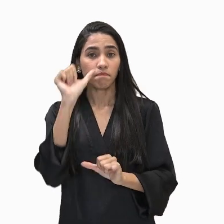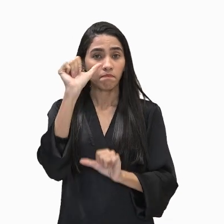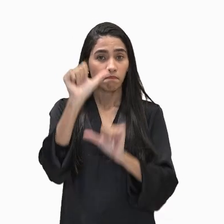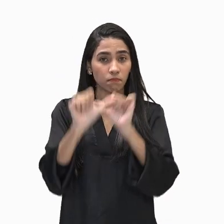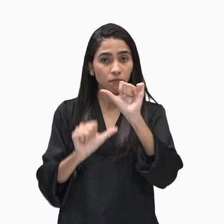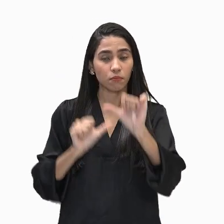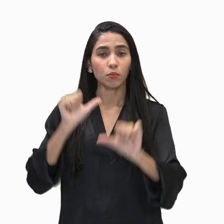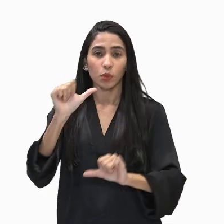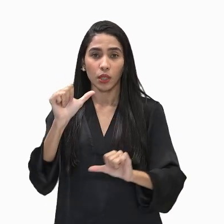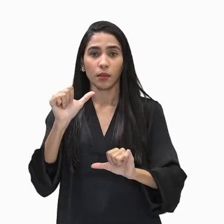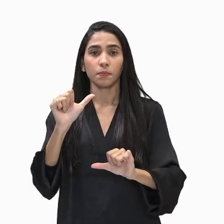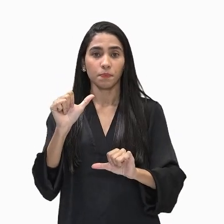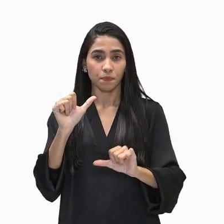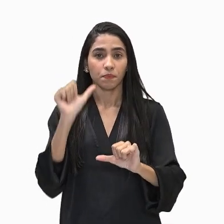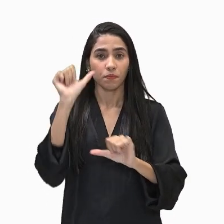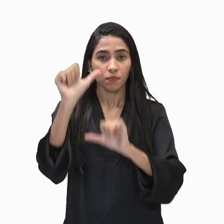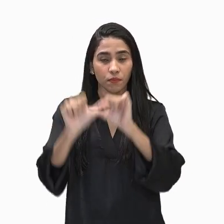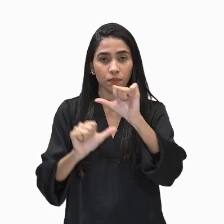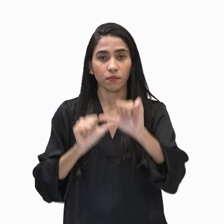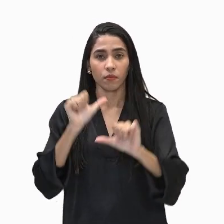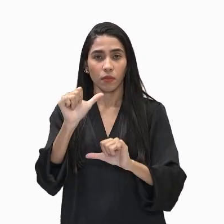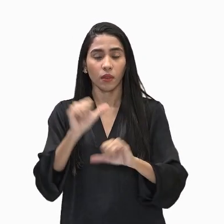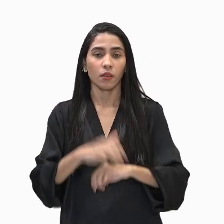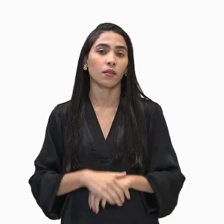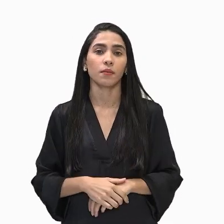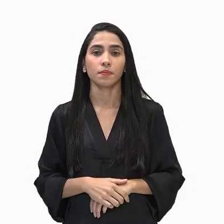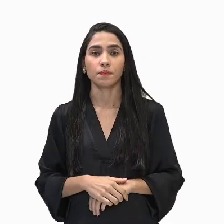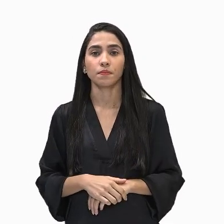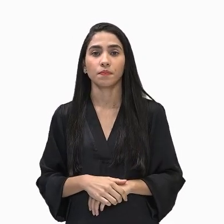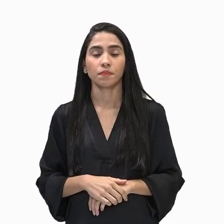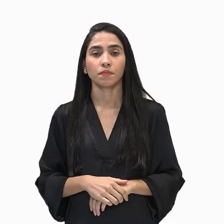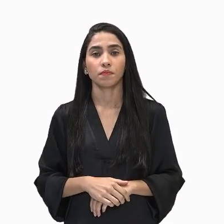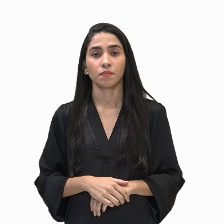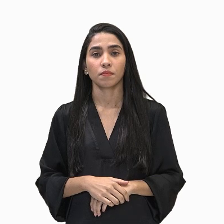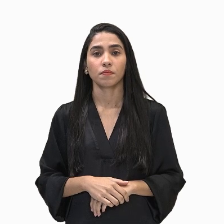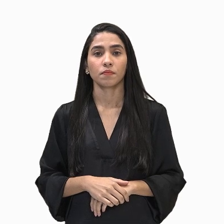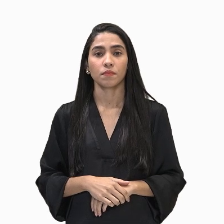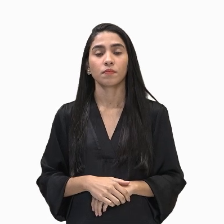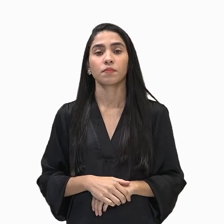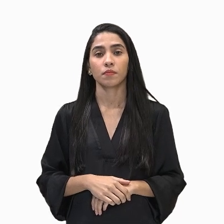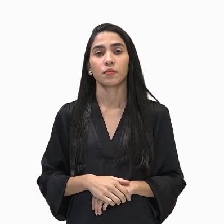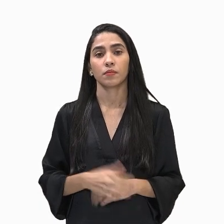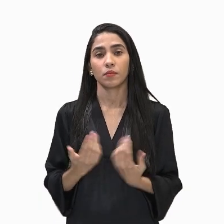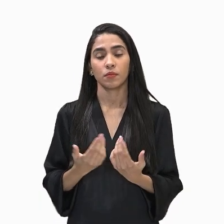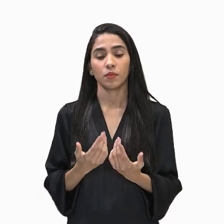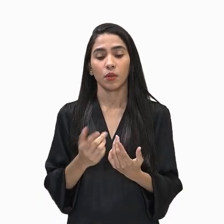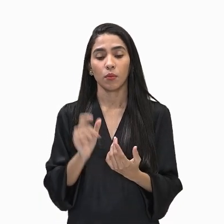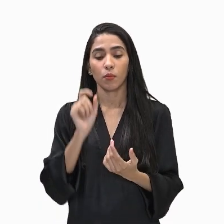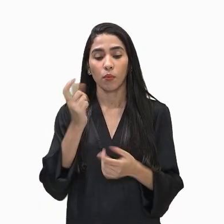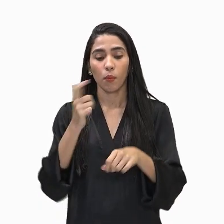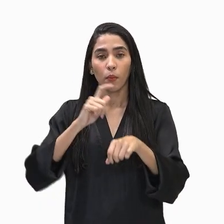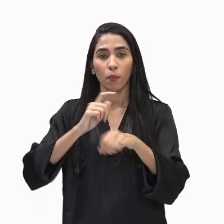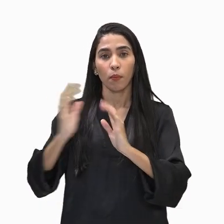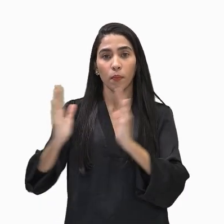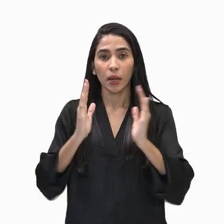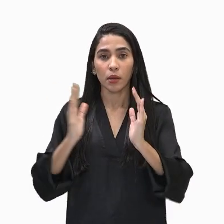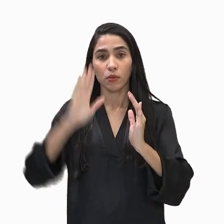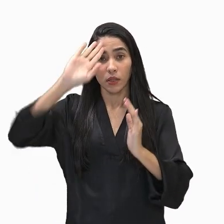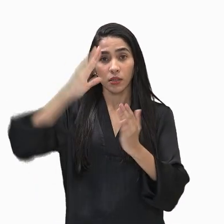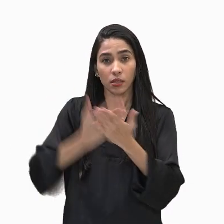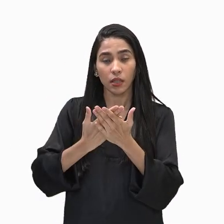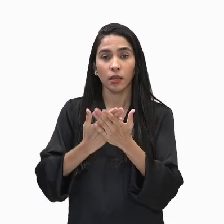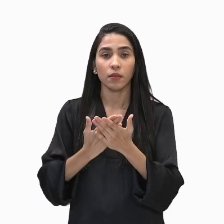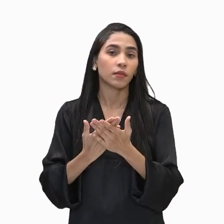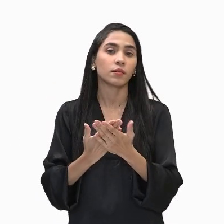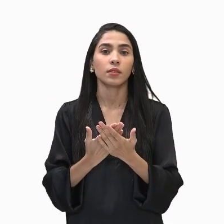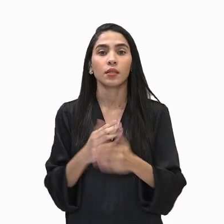uma mudança entre aquilo que se acreditava na época. Então deixa de ser Martinho